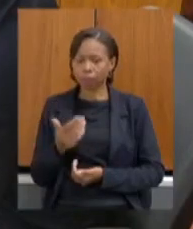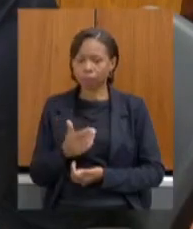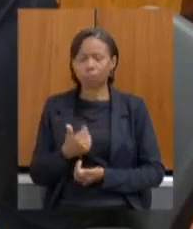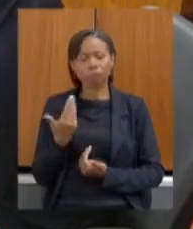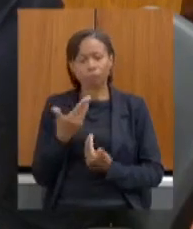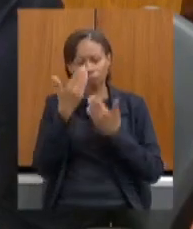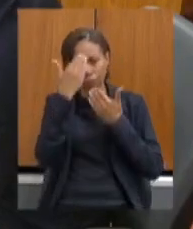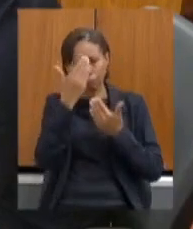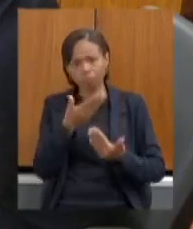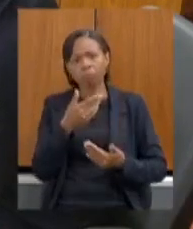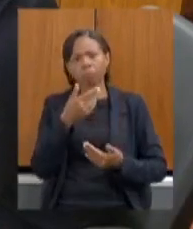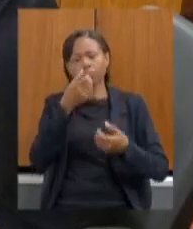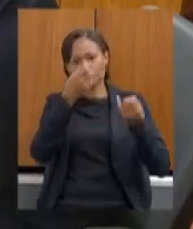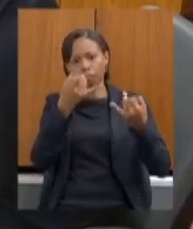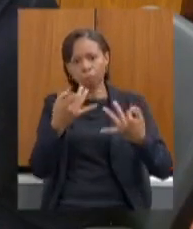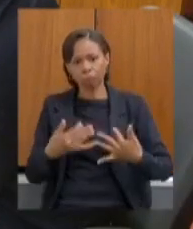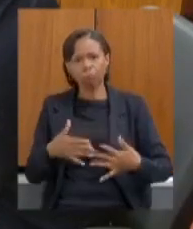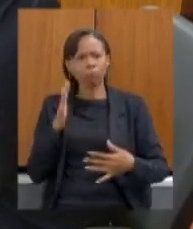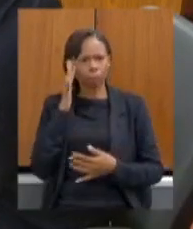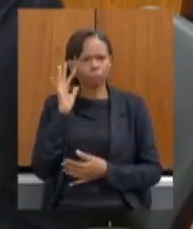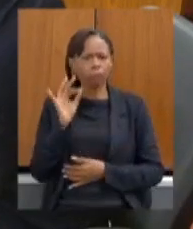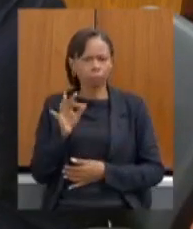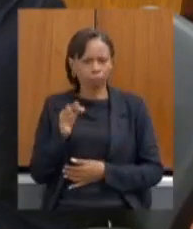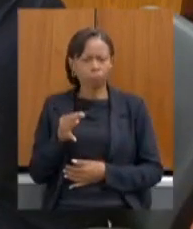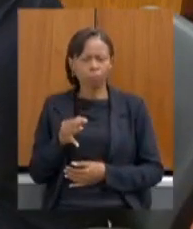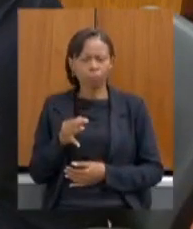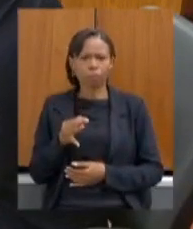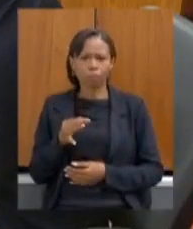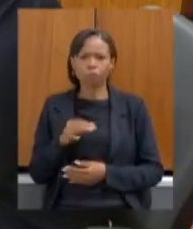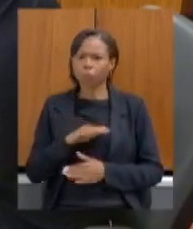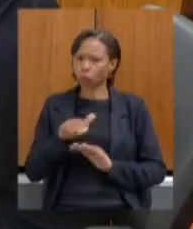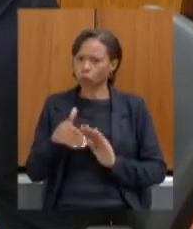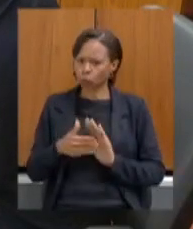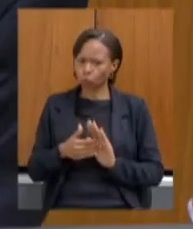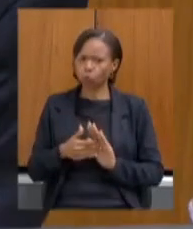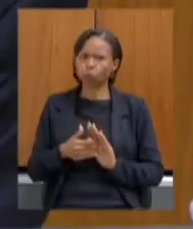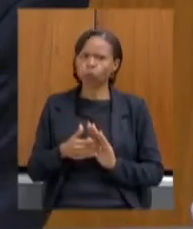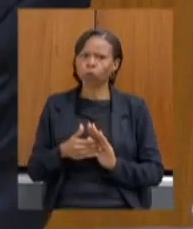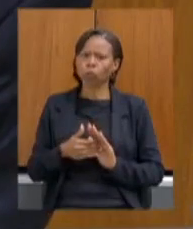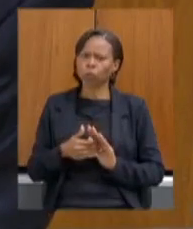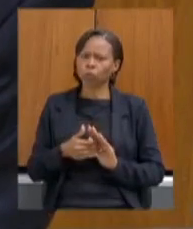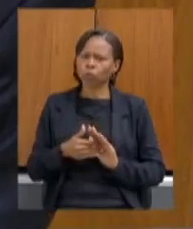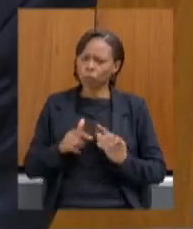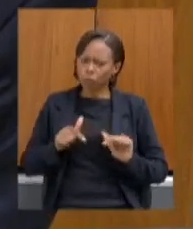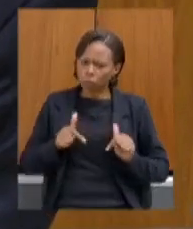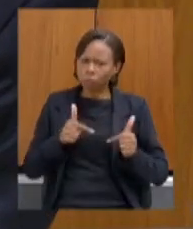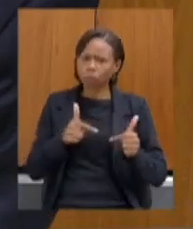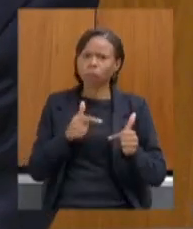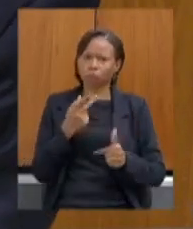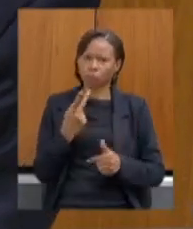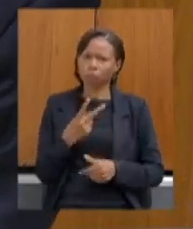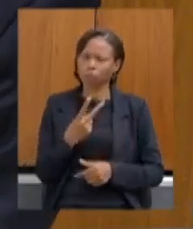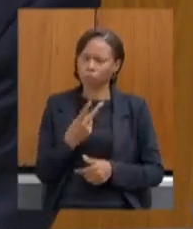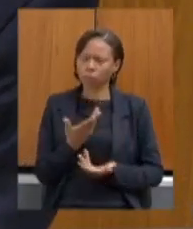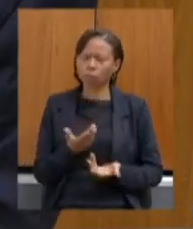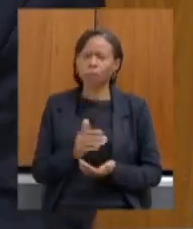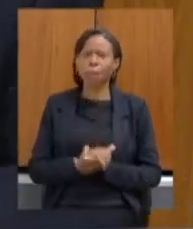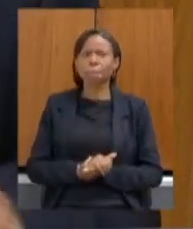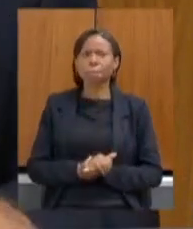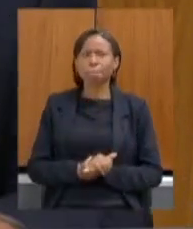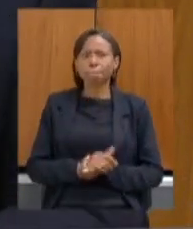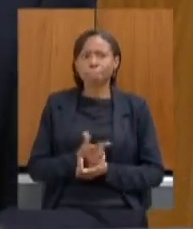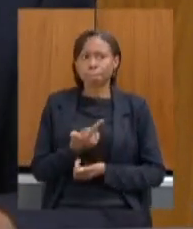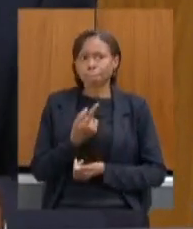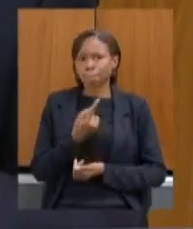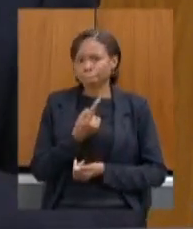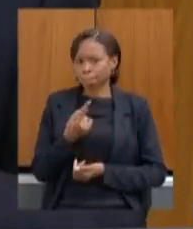Agradeço as colocações. tenho certeza que está tendo todo o empenho de você e do nosso governador. Um último tema